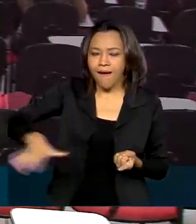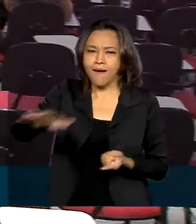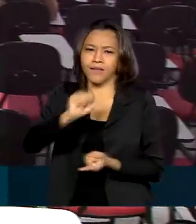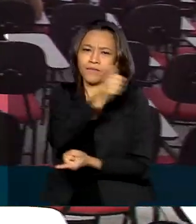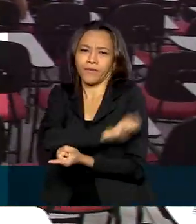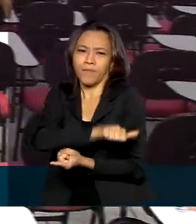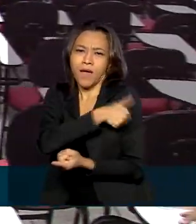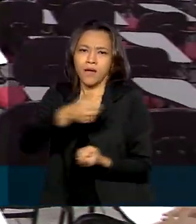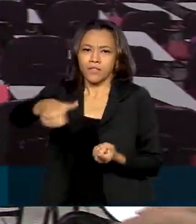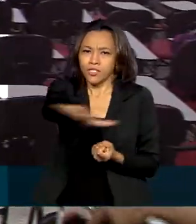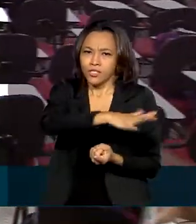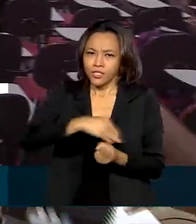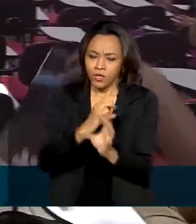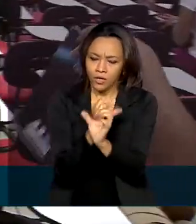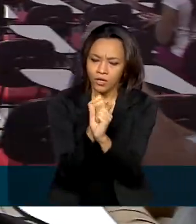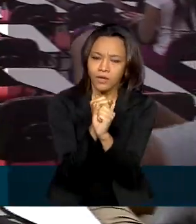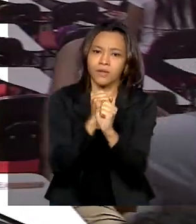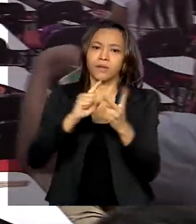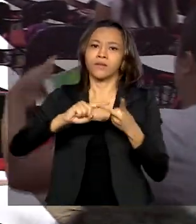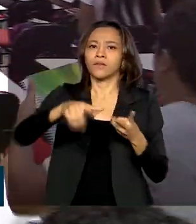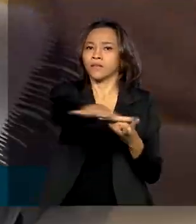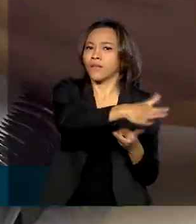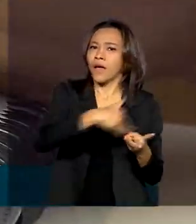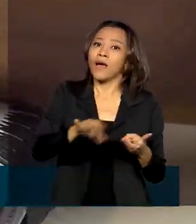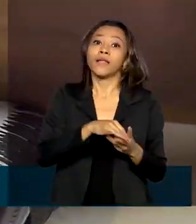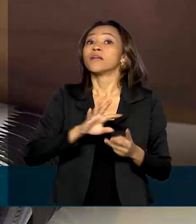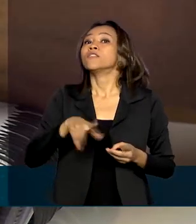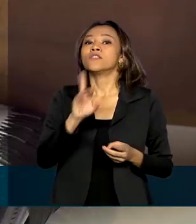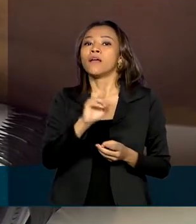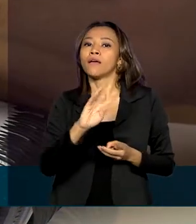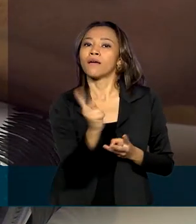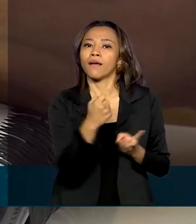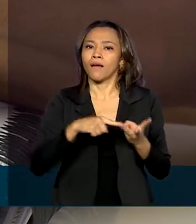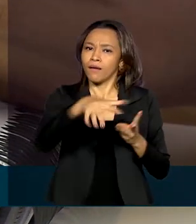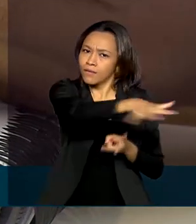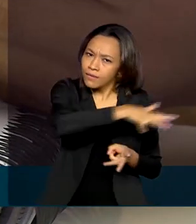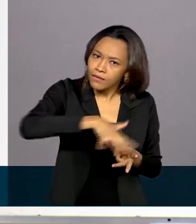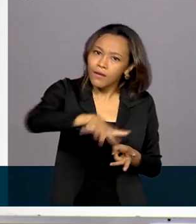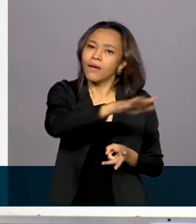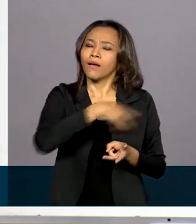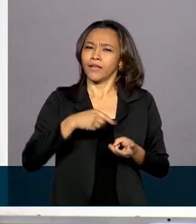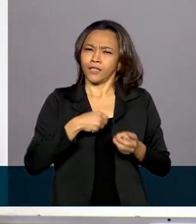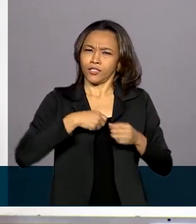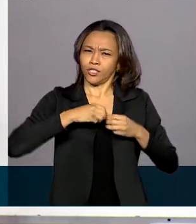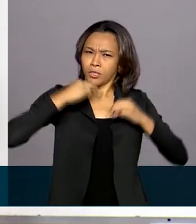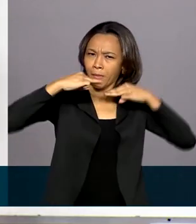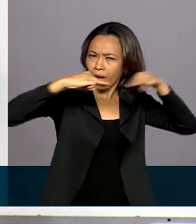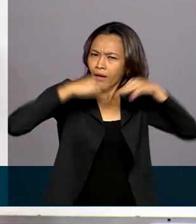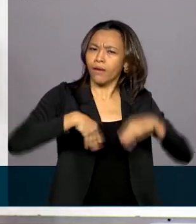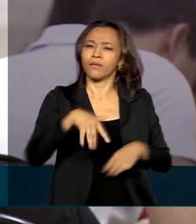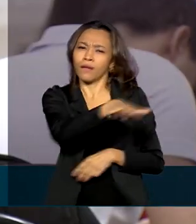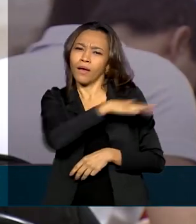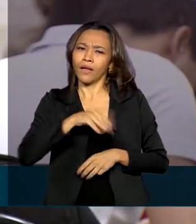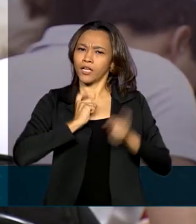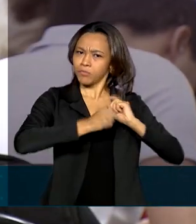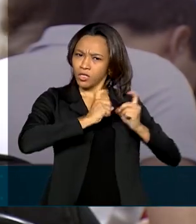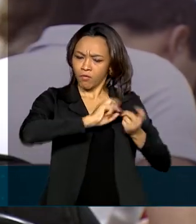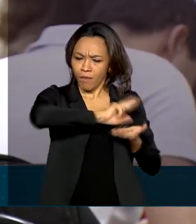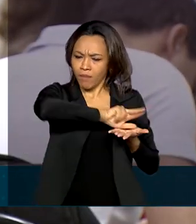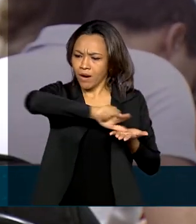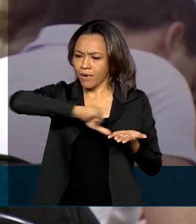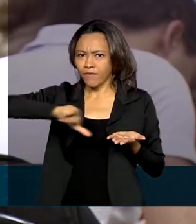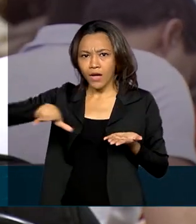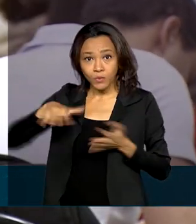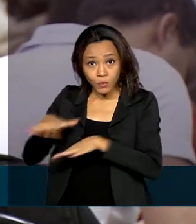enfermagem, contabilidade, recursos humanos, marketing, administração e muitos outros cursos que poderão